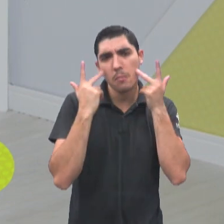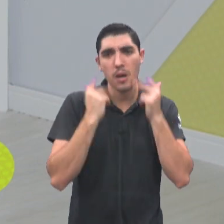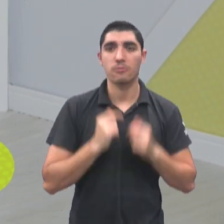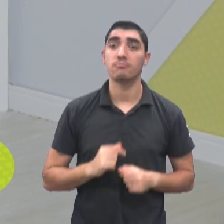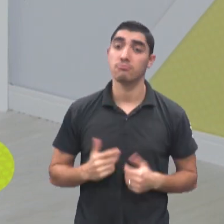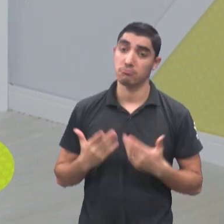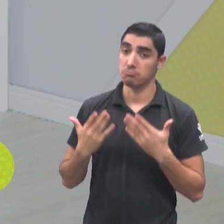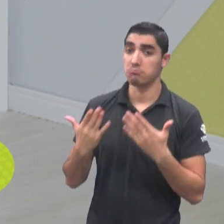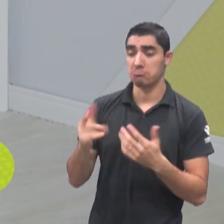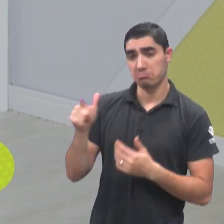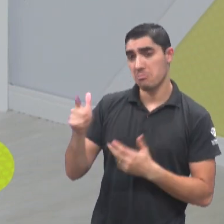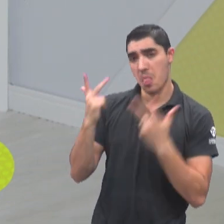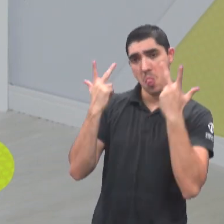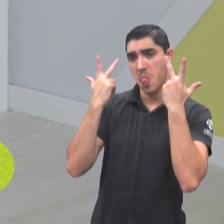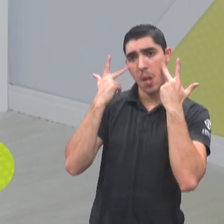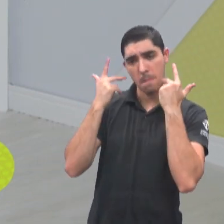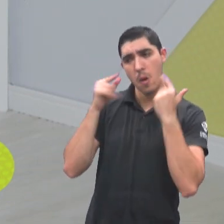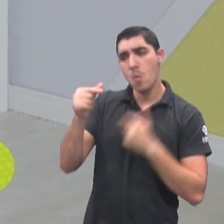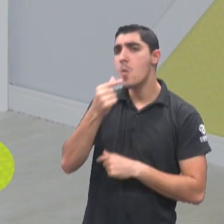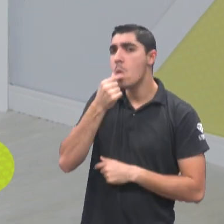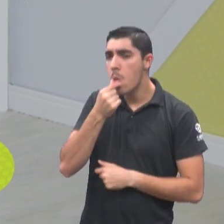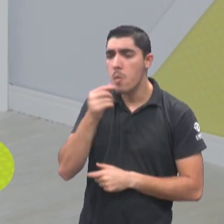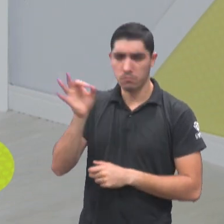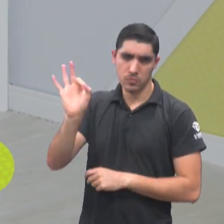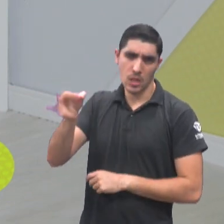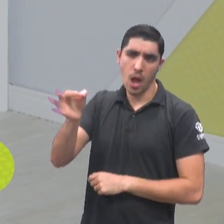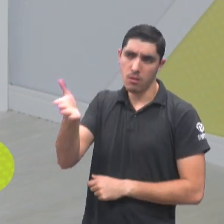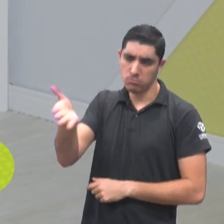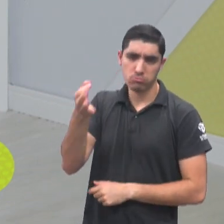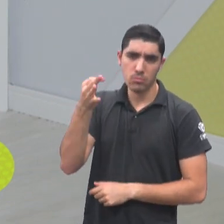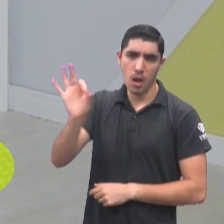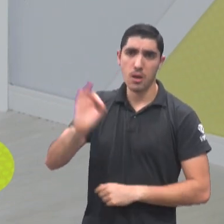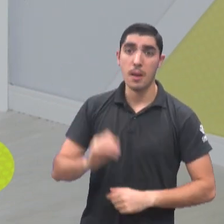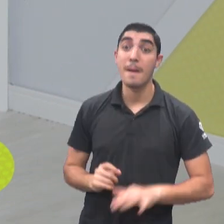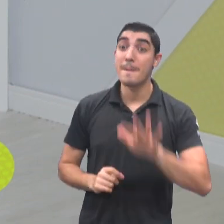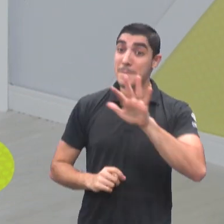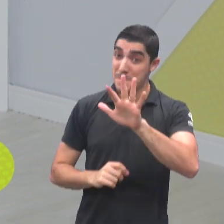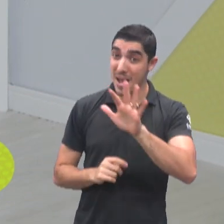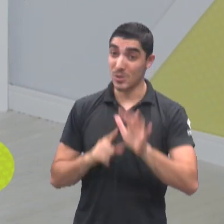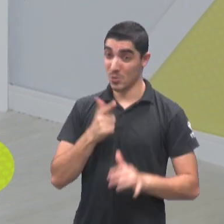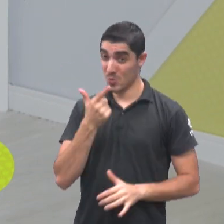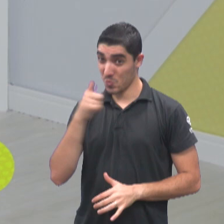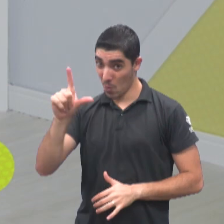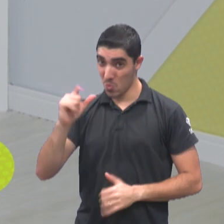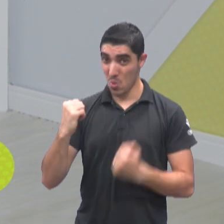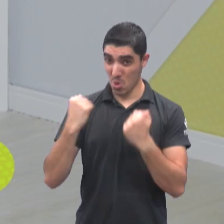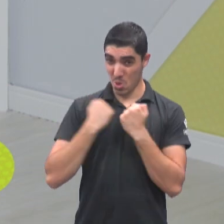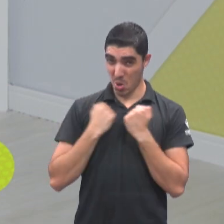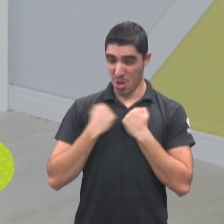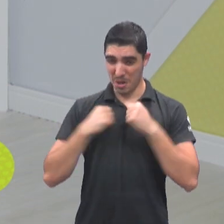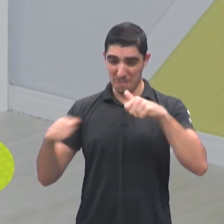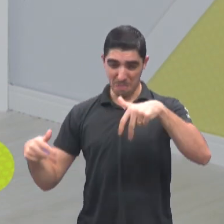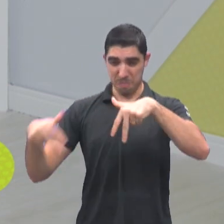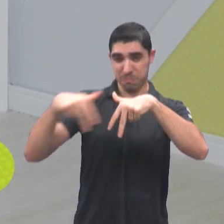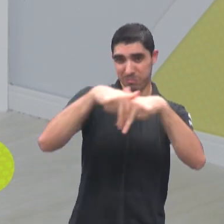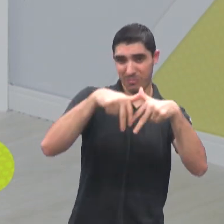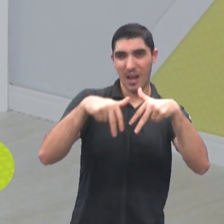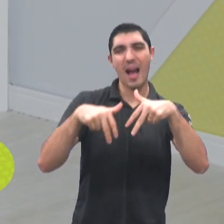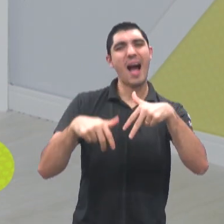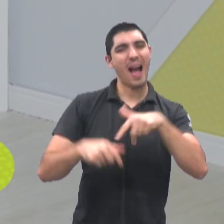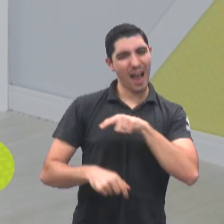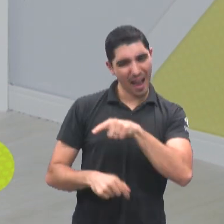daí também mais um acerto da arbitragem na partida. Agora, esse lance aqui realmente complicado, e o árbitro estava